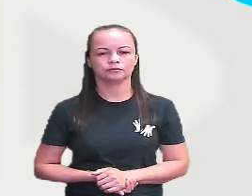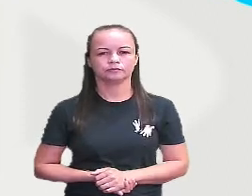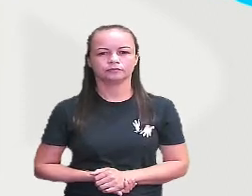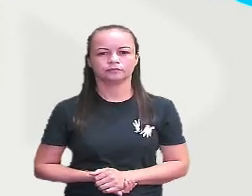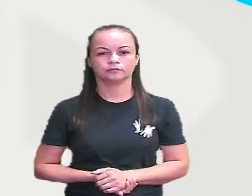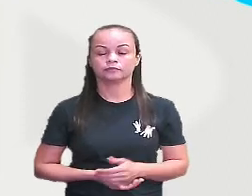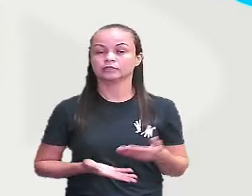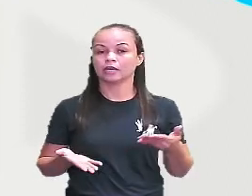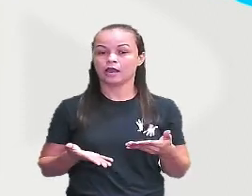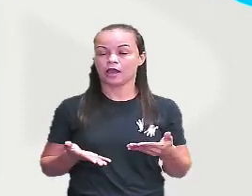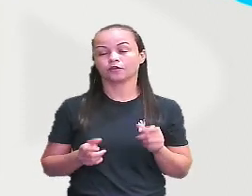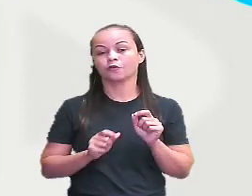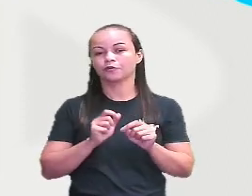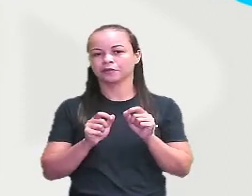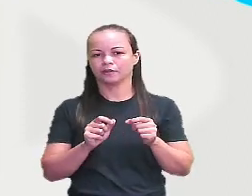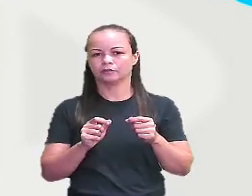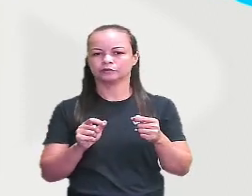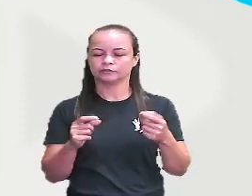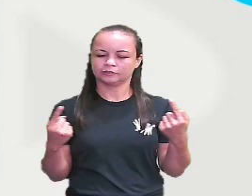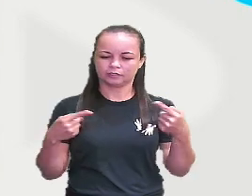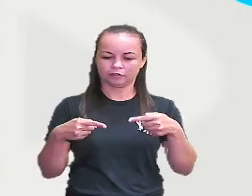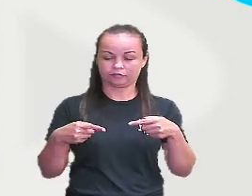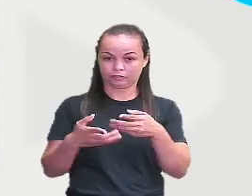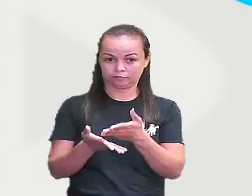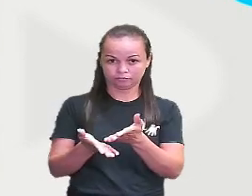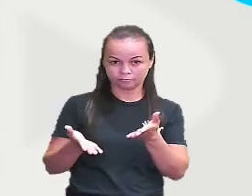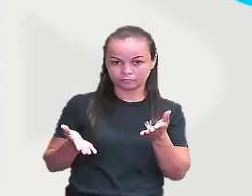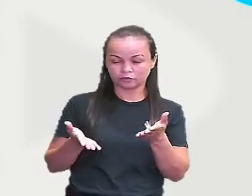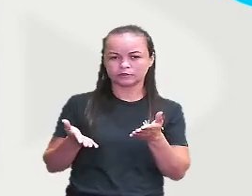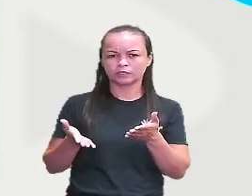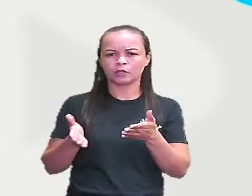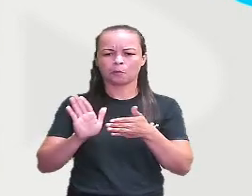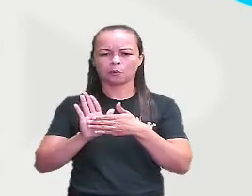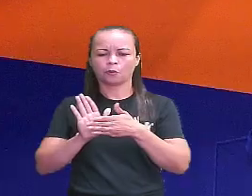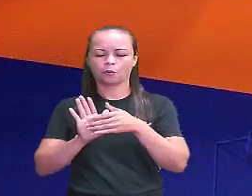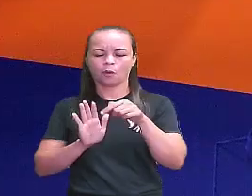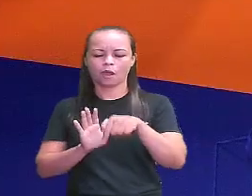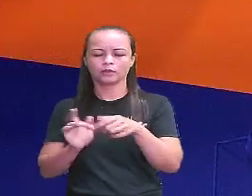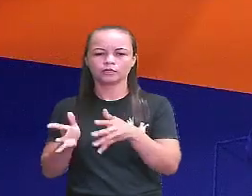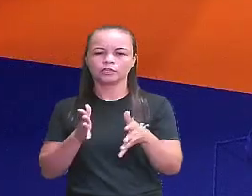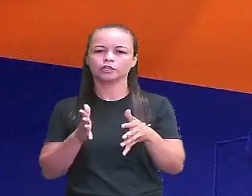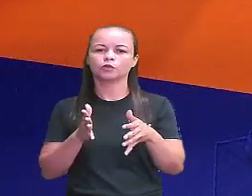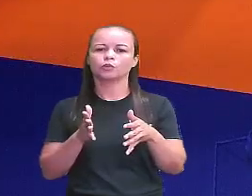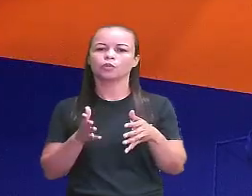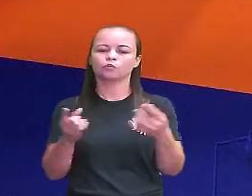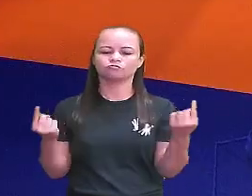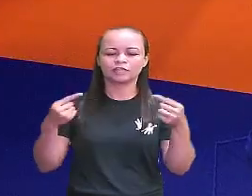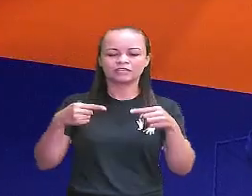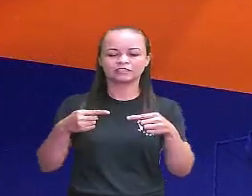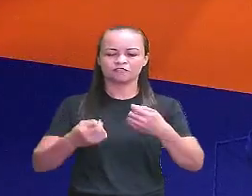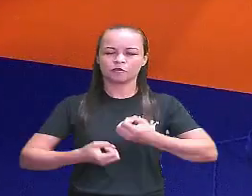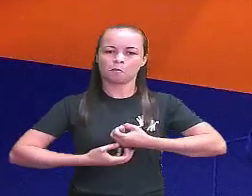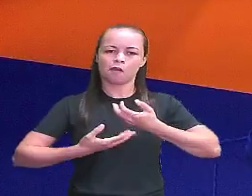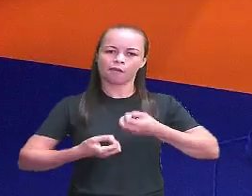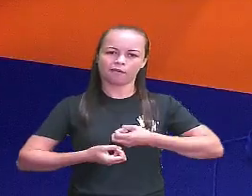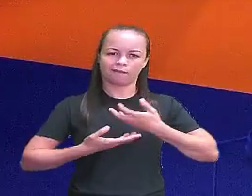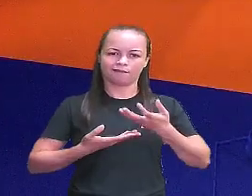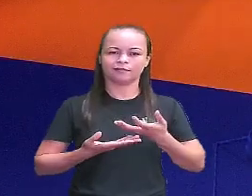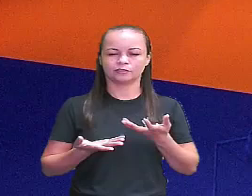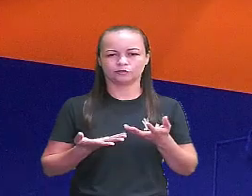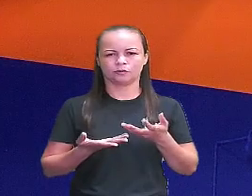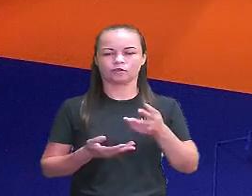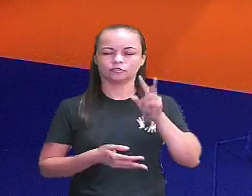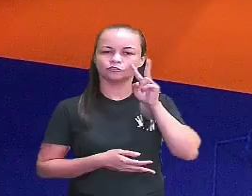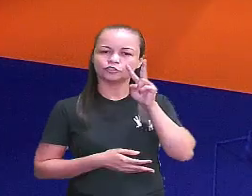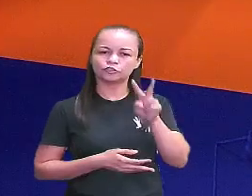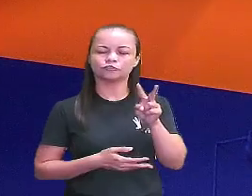Só que agora eu quero desafiar vocês, tá bom? Quero propor aqui um desafio poético. Nós vimos lá a reflexão